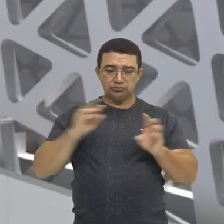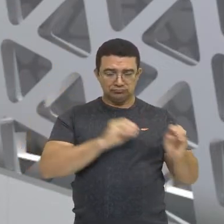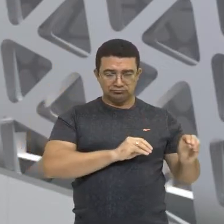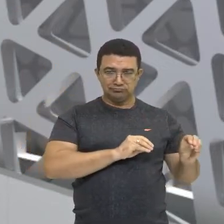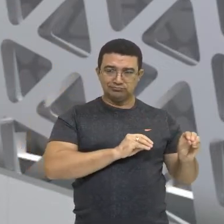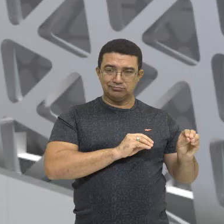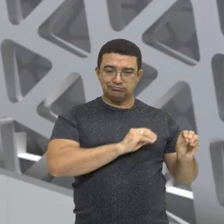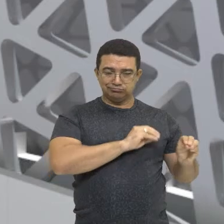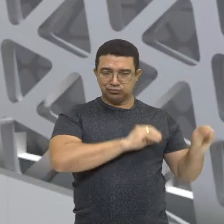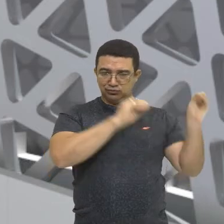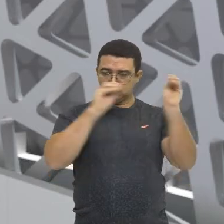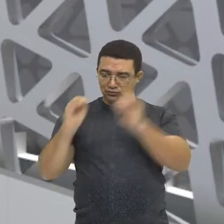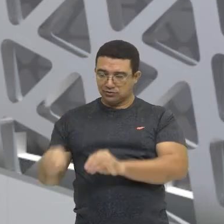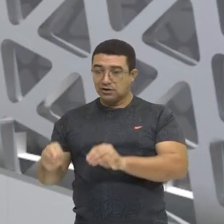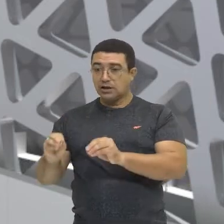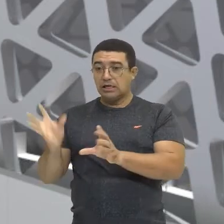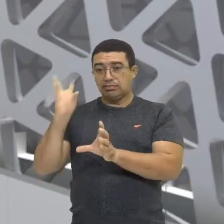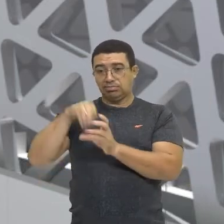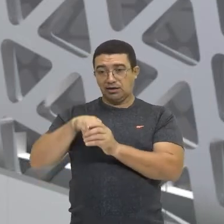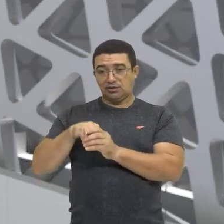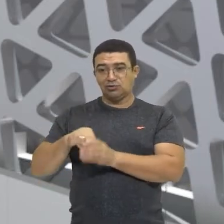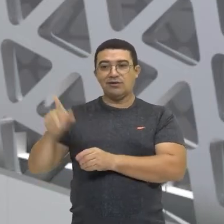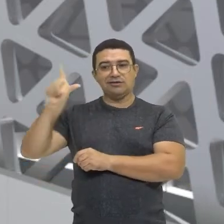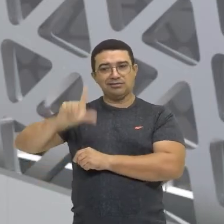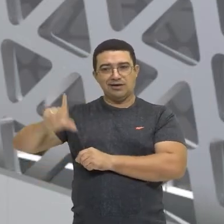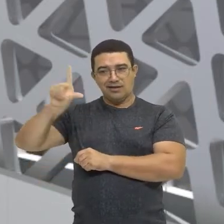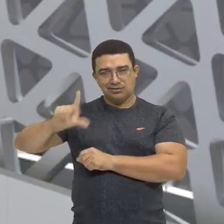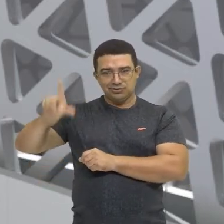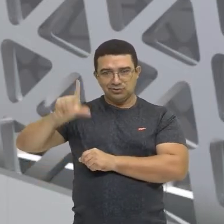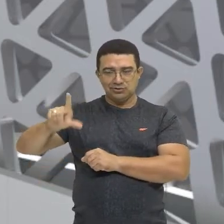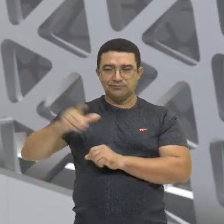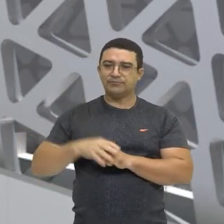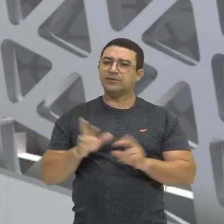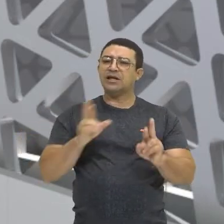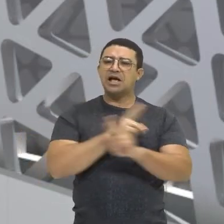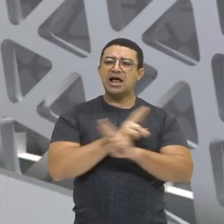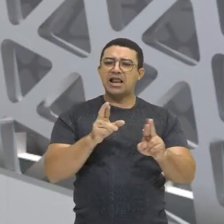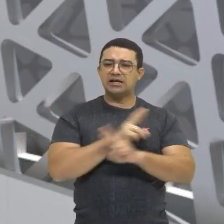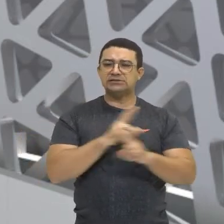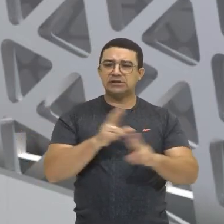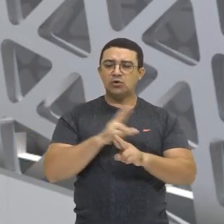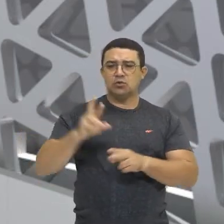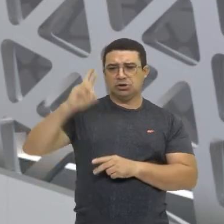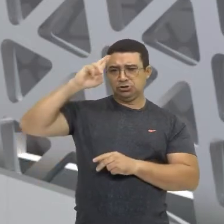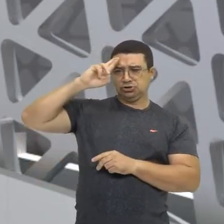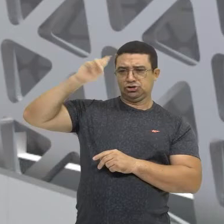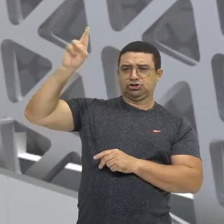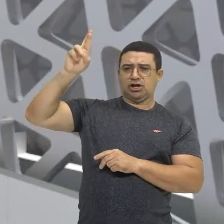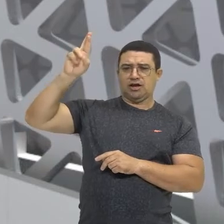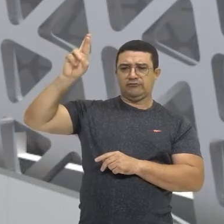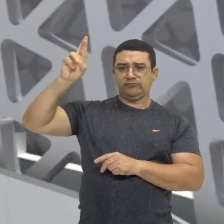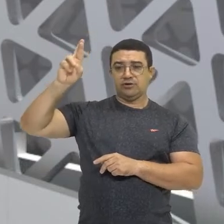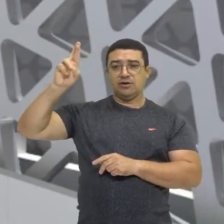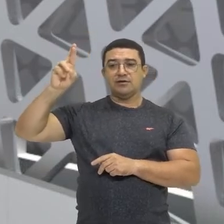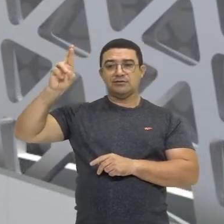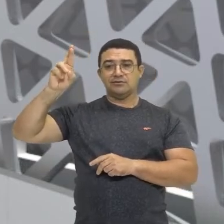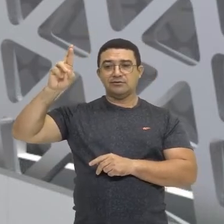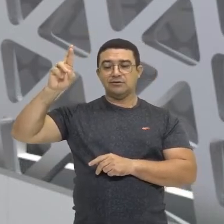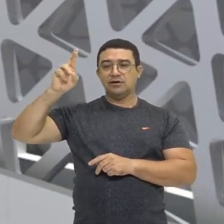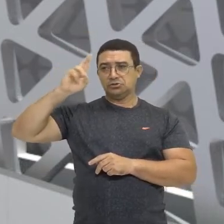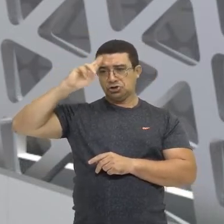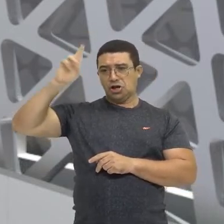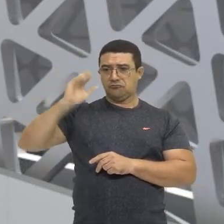a literatura, como eu informei para vocês. Aquela relação de vassalagem, de servir, de estar